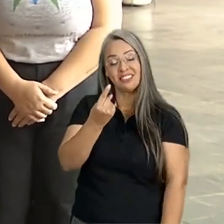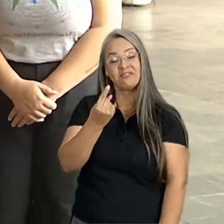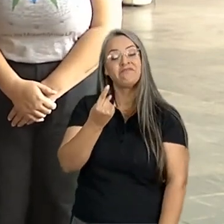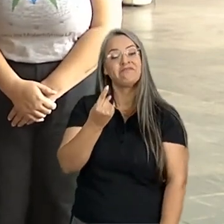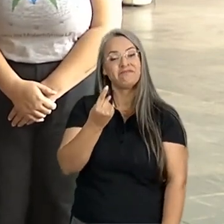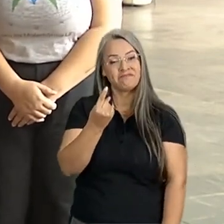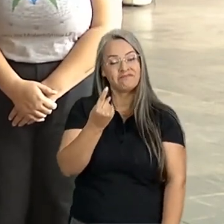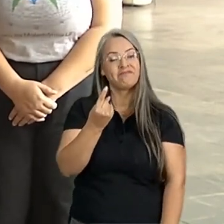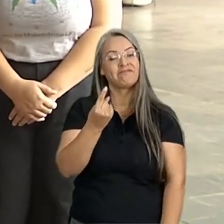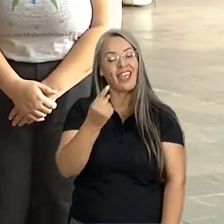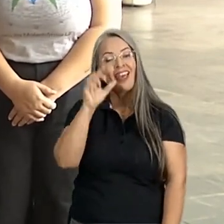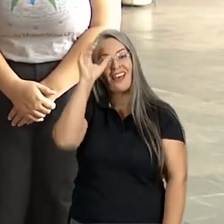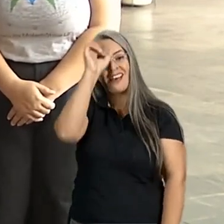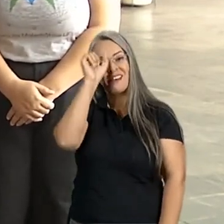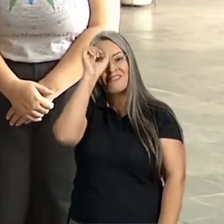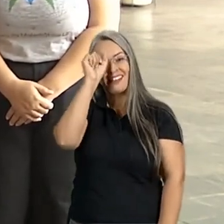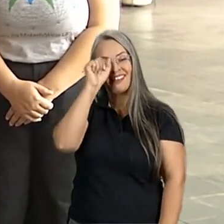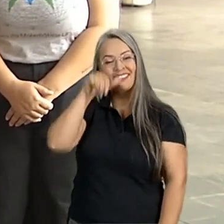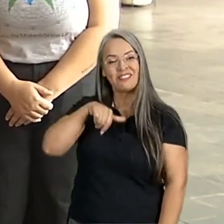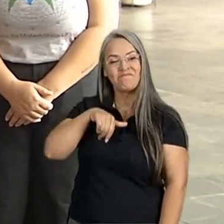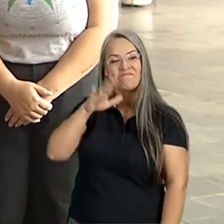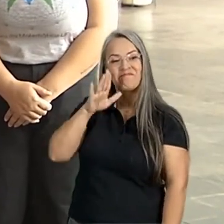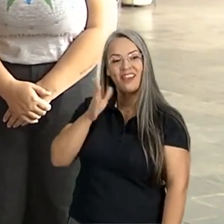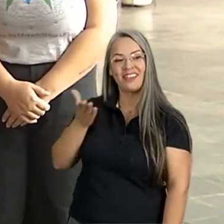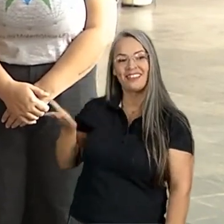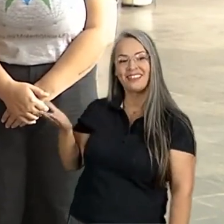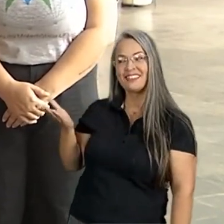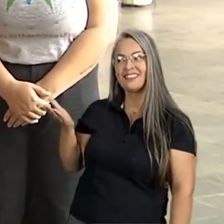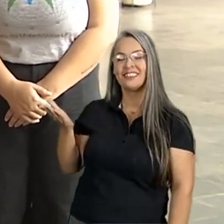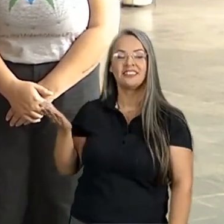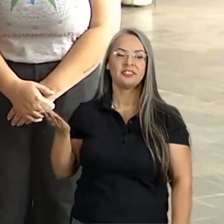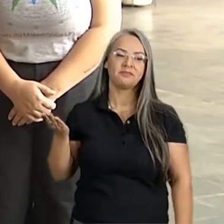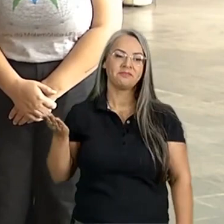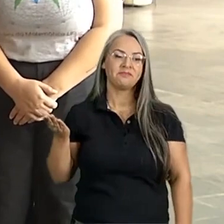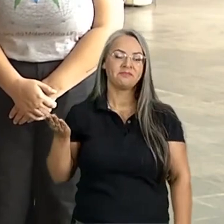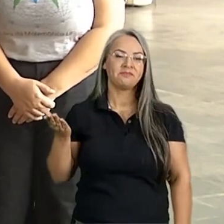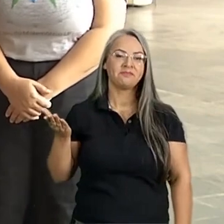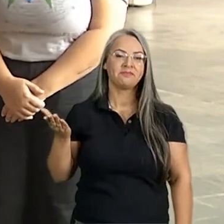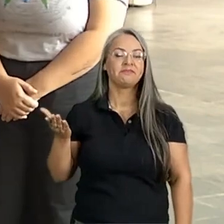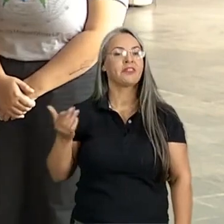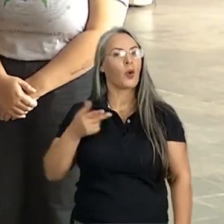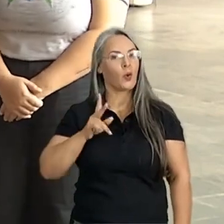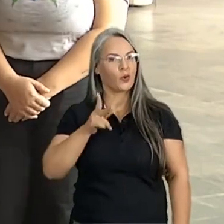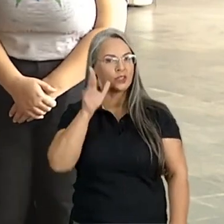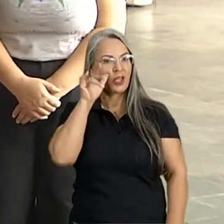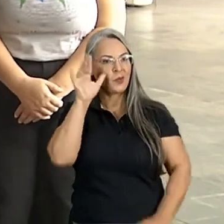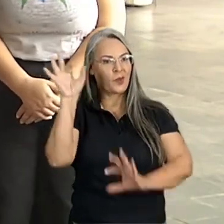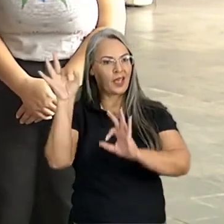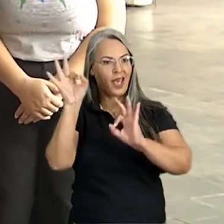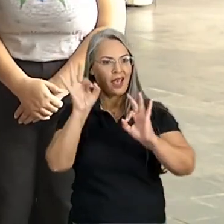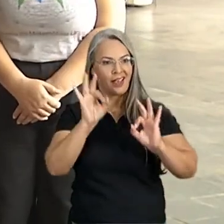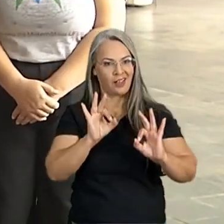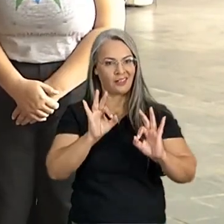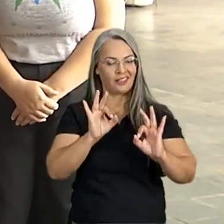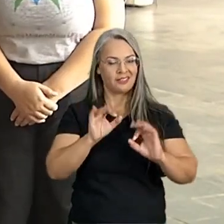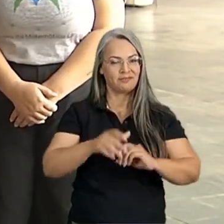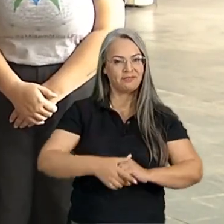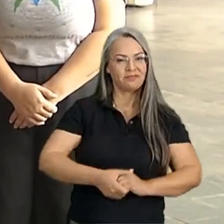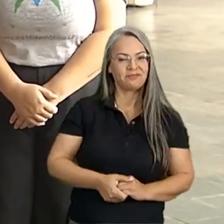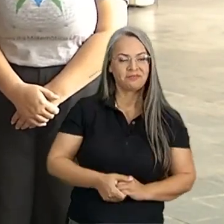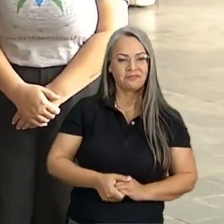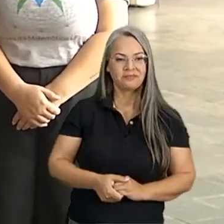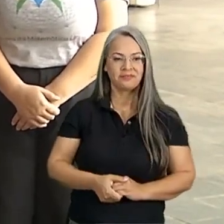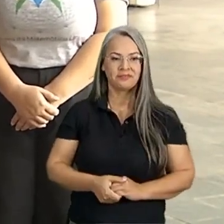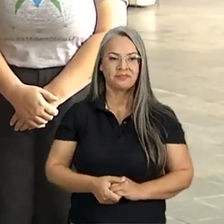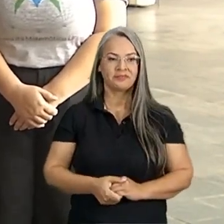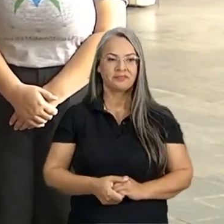cultura americana aqui dentro do departamento da Matemática Então fique conosco continuaremos lá do estúdio hein Se liga no se